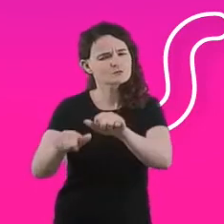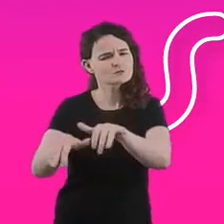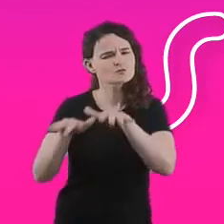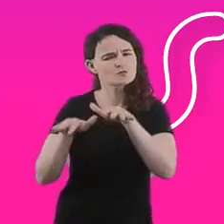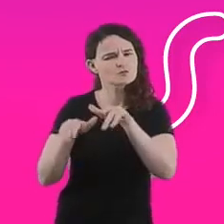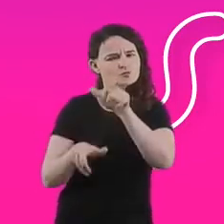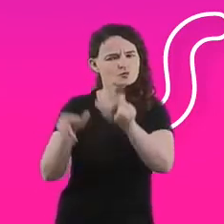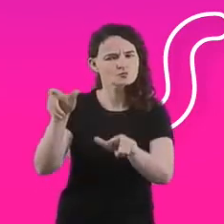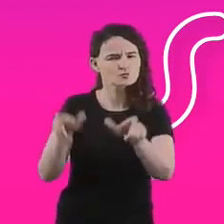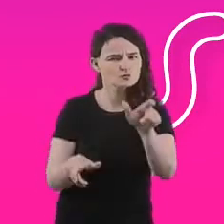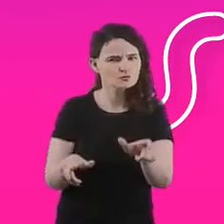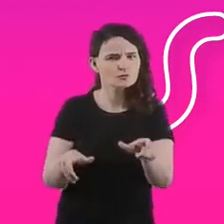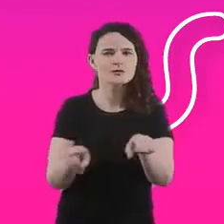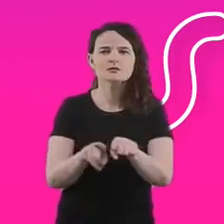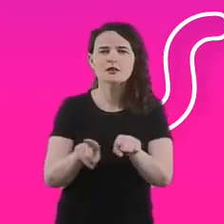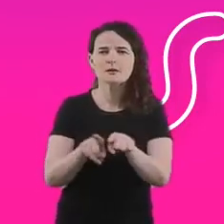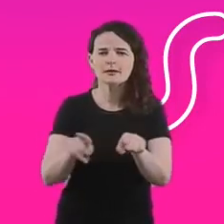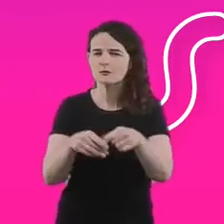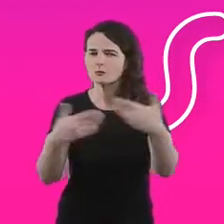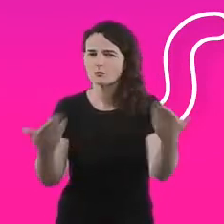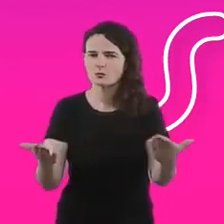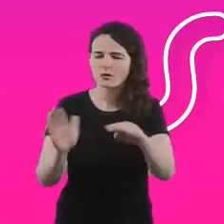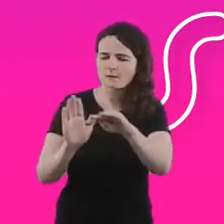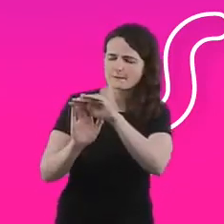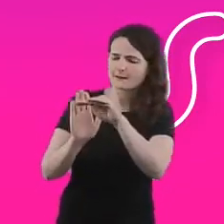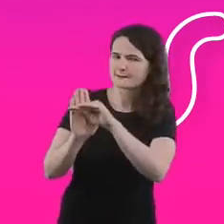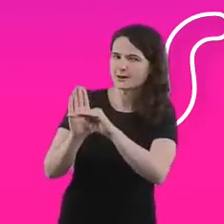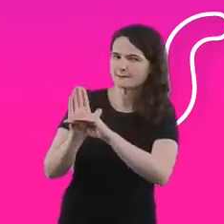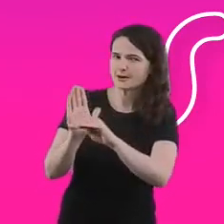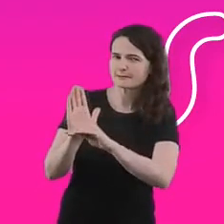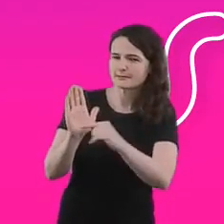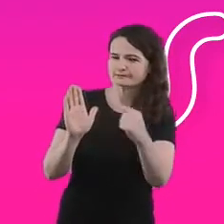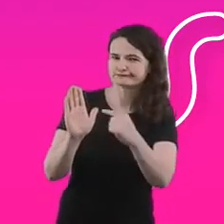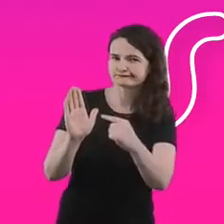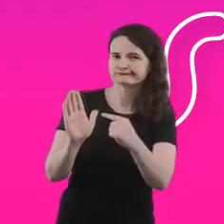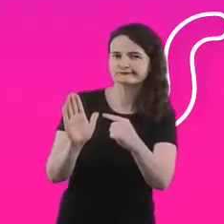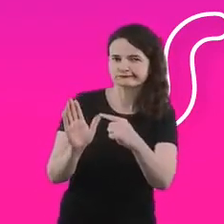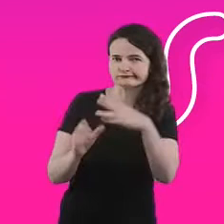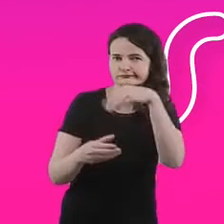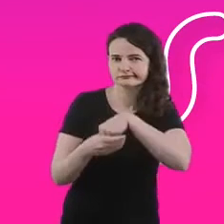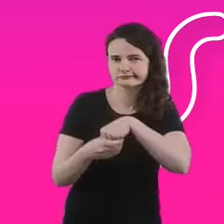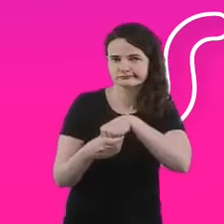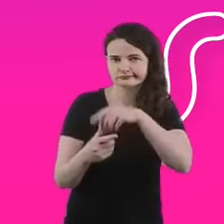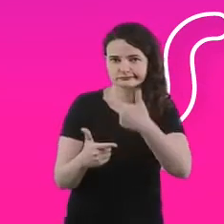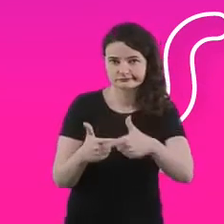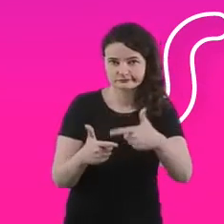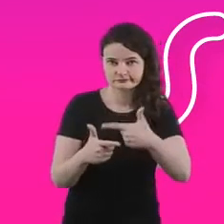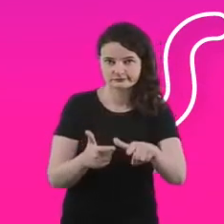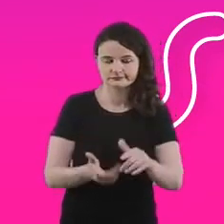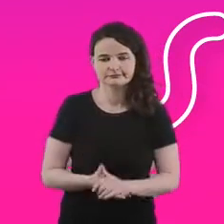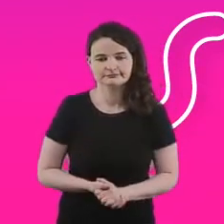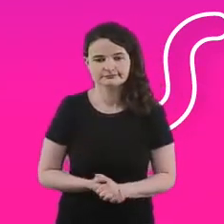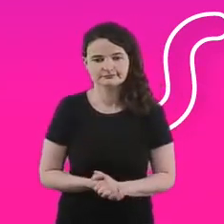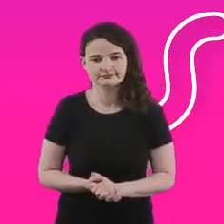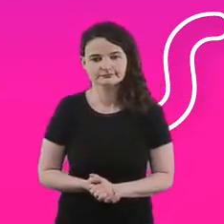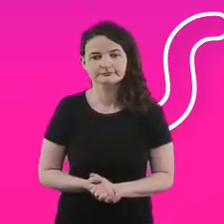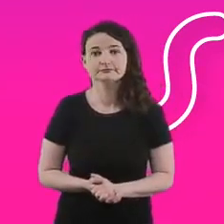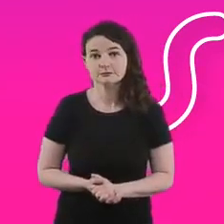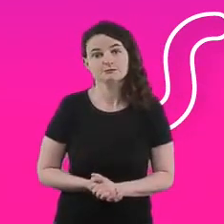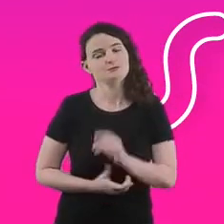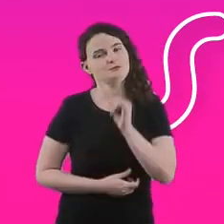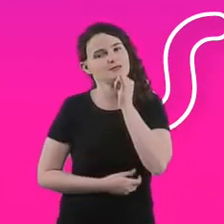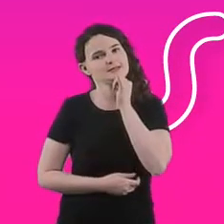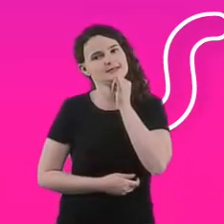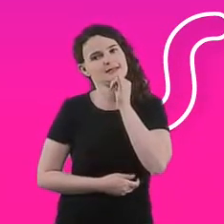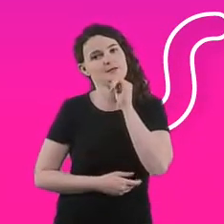definir qual que devem ser as ações prioritárias a serem tomadas em cima desse problema. Um exemplo grande disso, né,